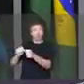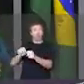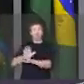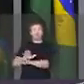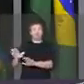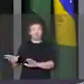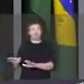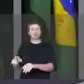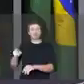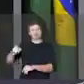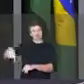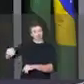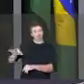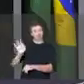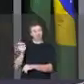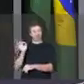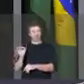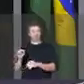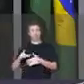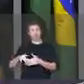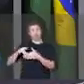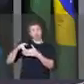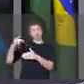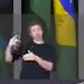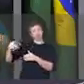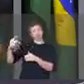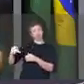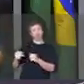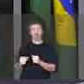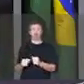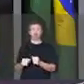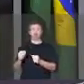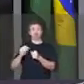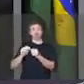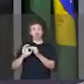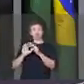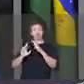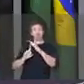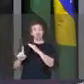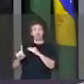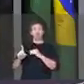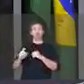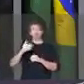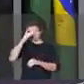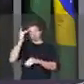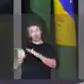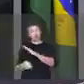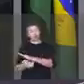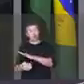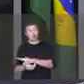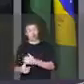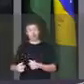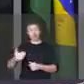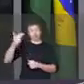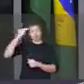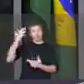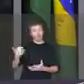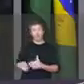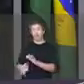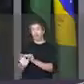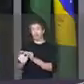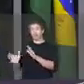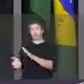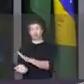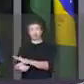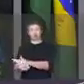Logo eles, cujos líderes fizeram indulto de bandidos, de corruptos. E nós estamos aqui para fazer